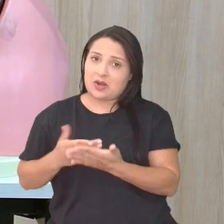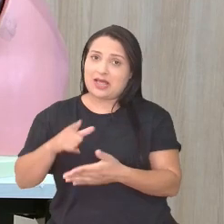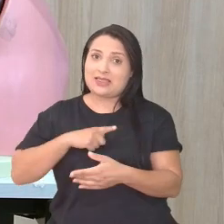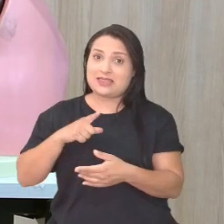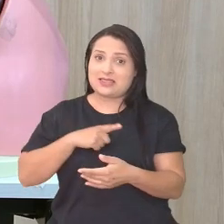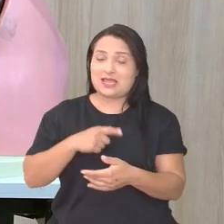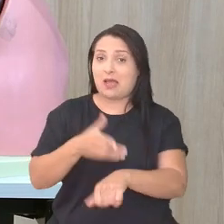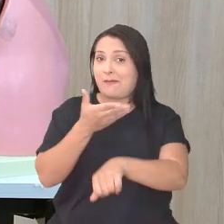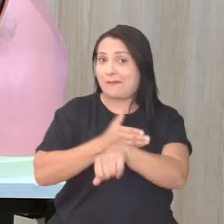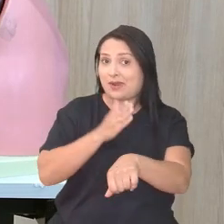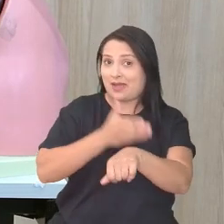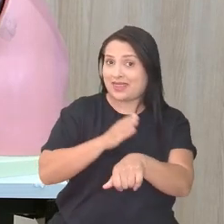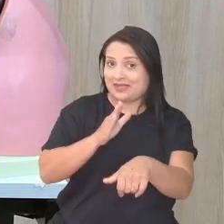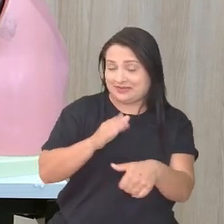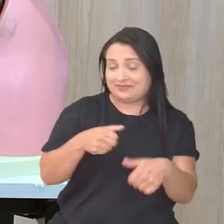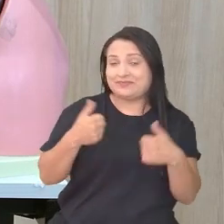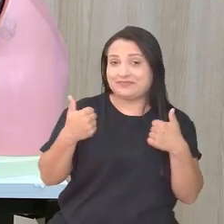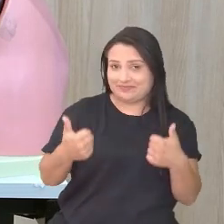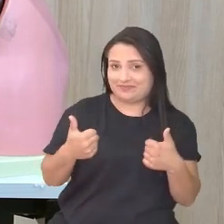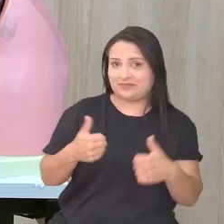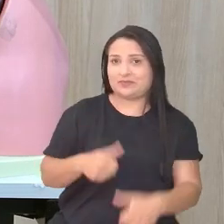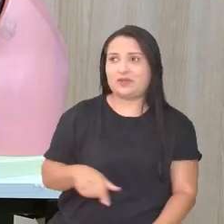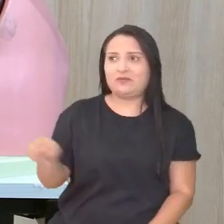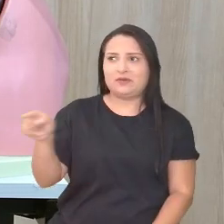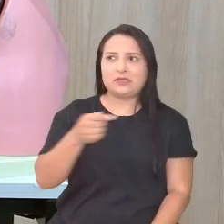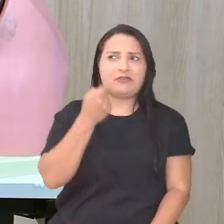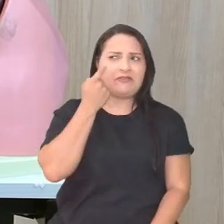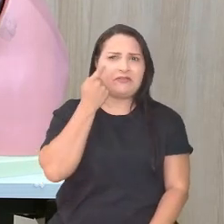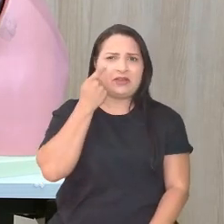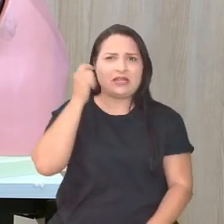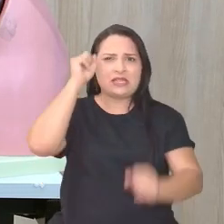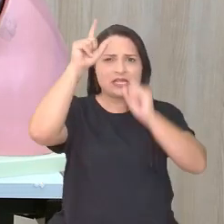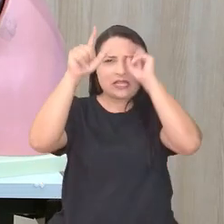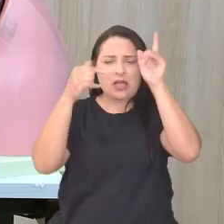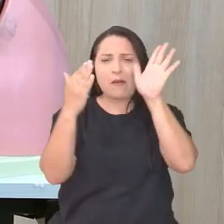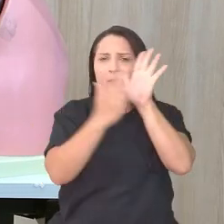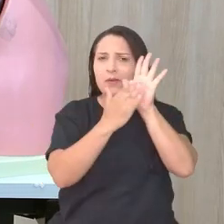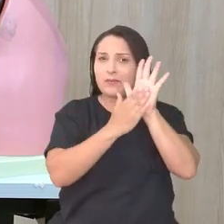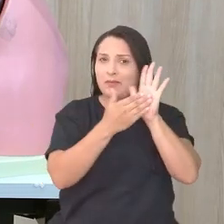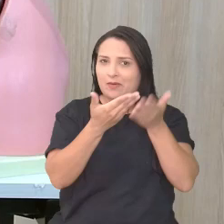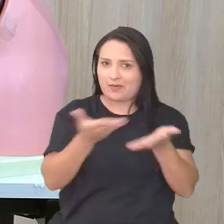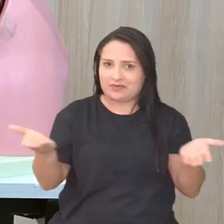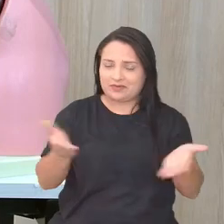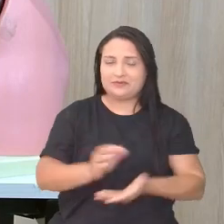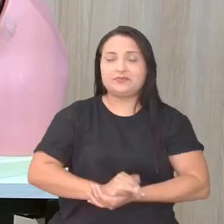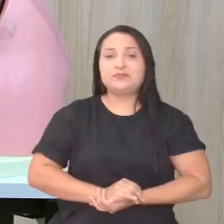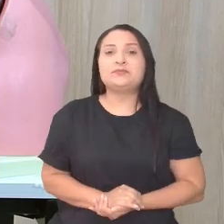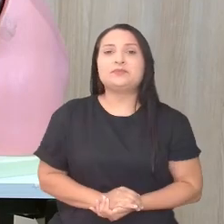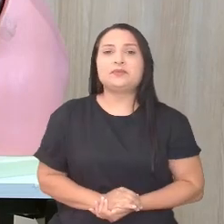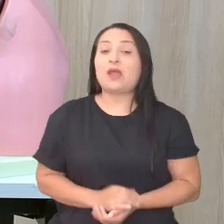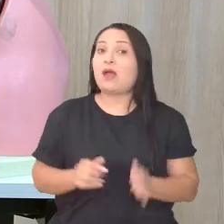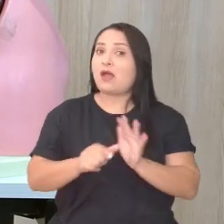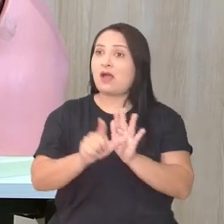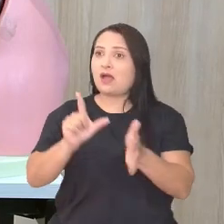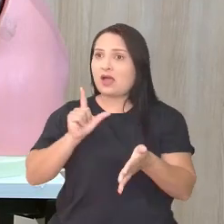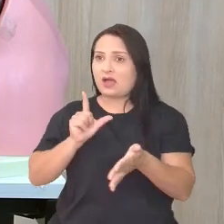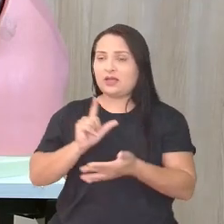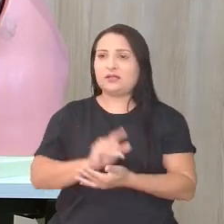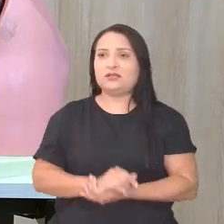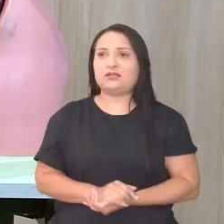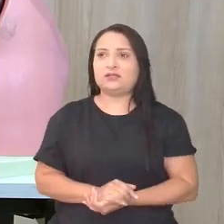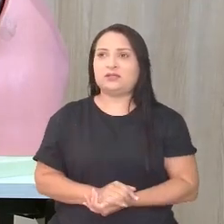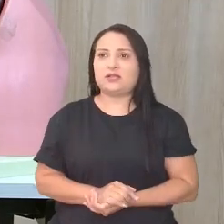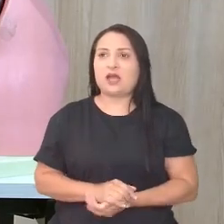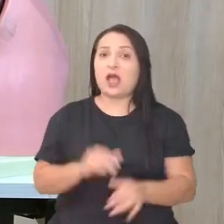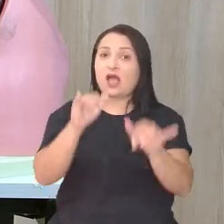massa. Vamos ver se vocês gostam dessa ideia que eu vou propor hoje, ok? Mas, antes, vamos para